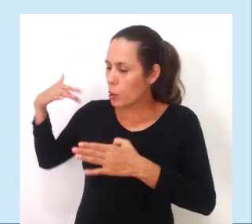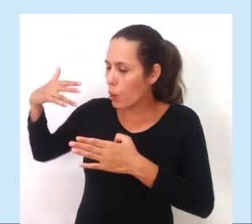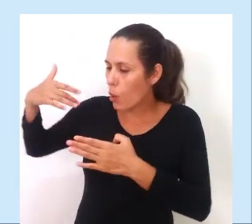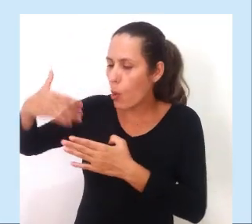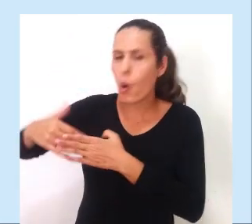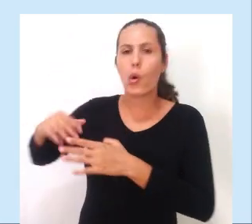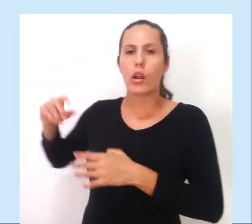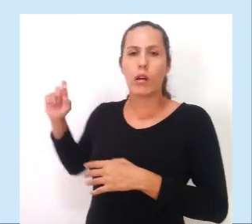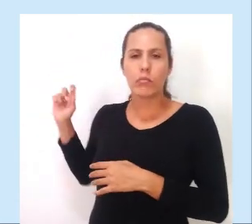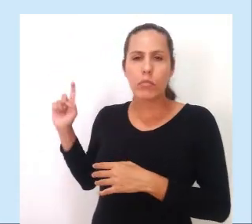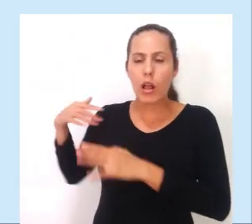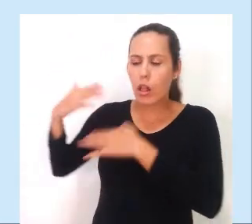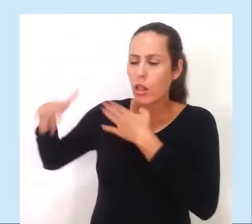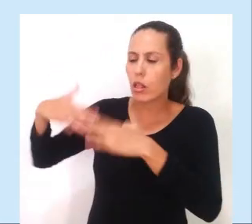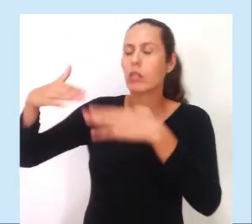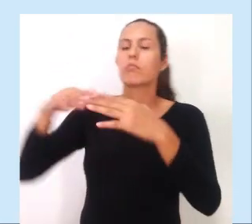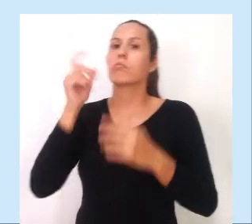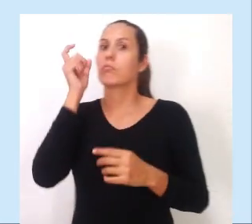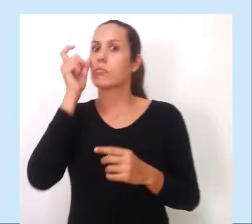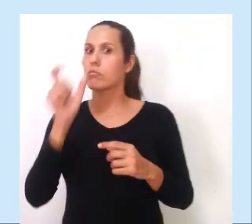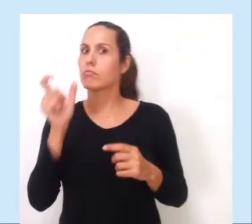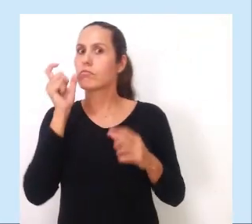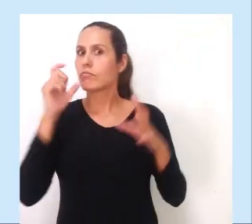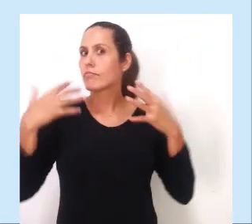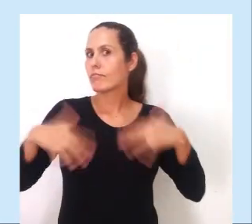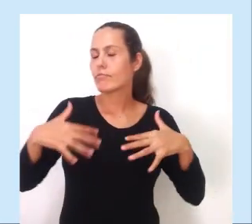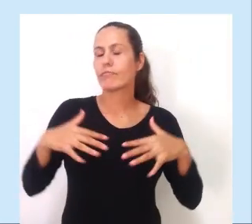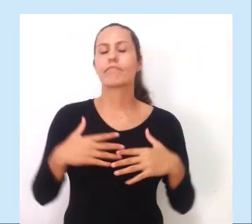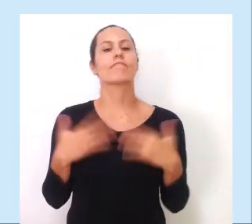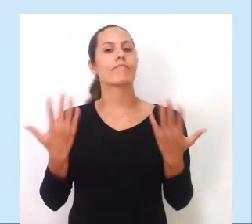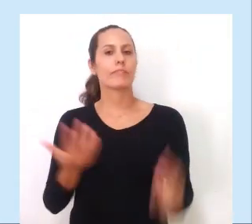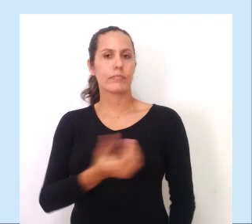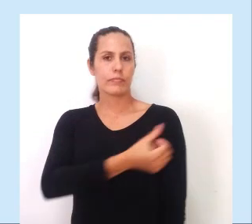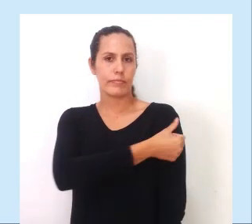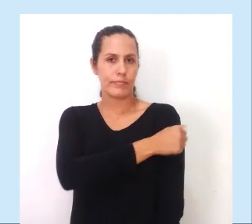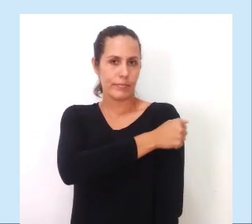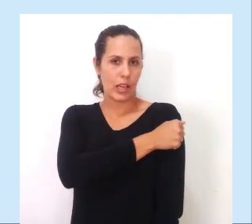Terra, a história, a evolução. Então,